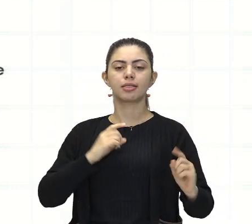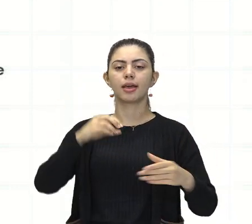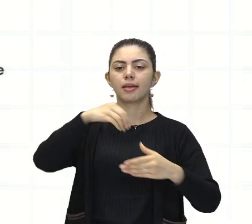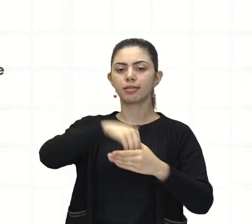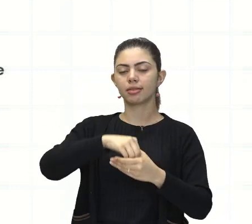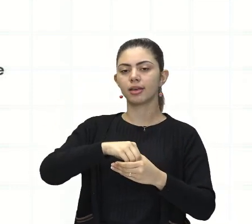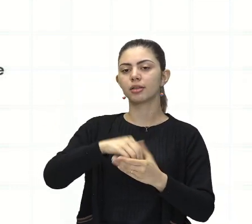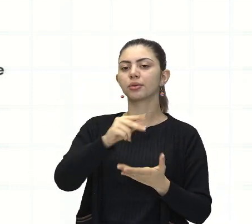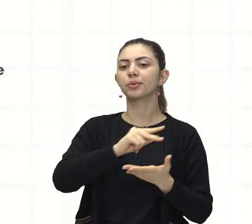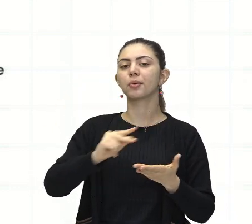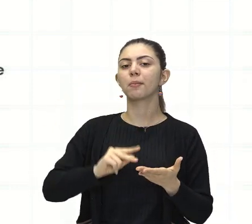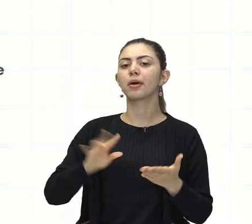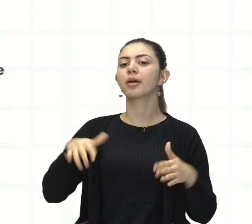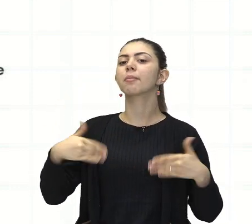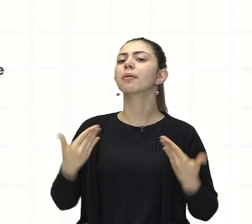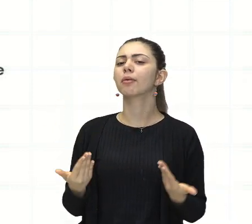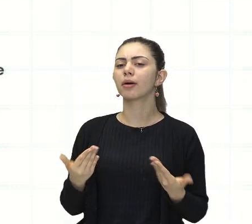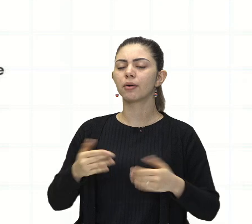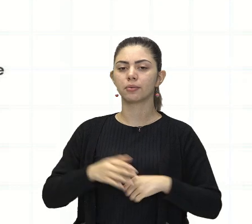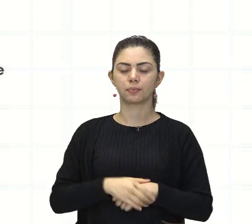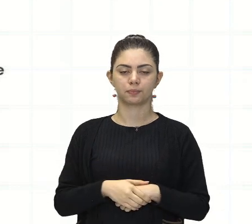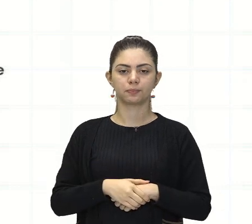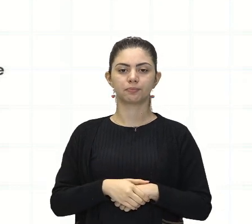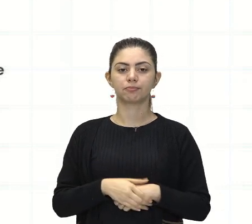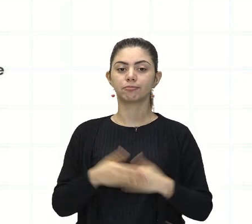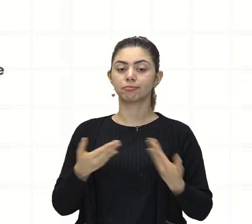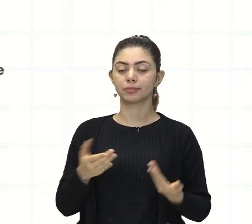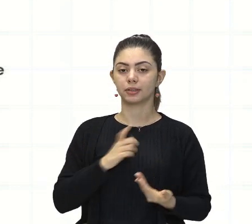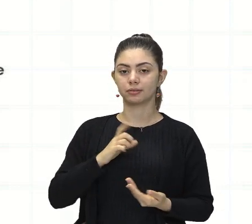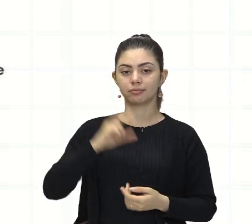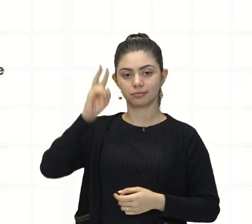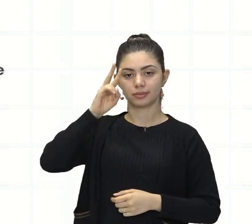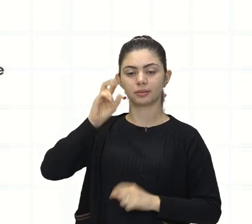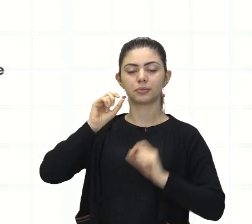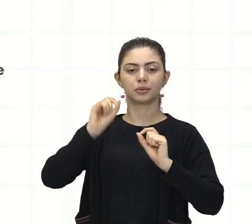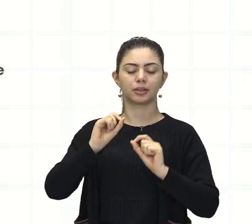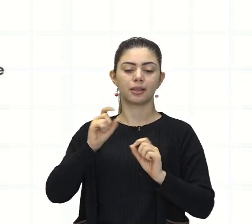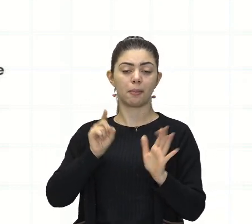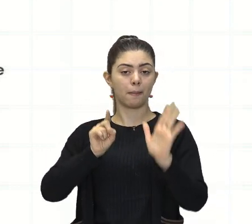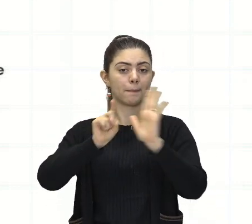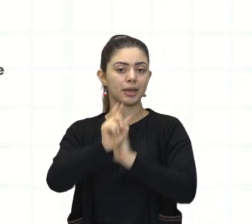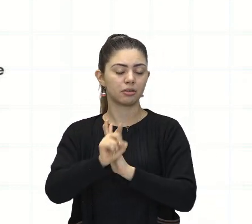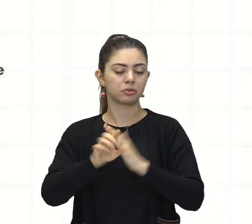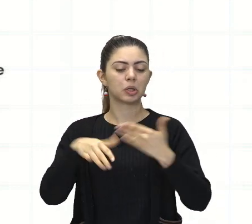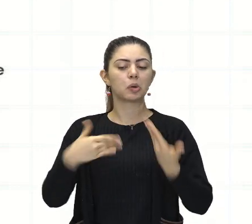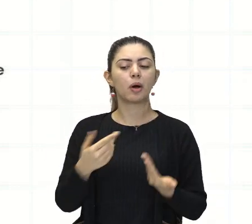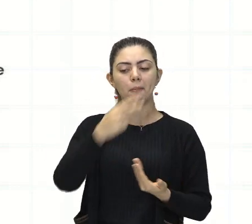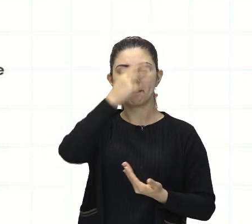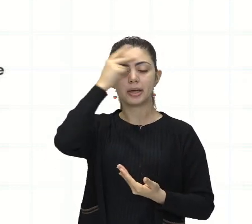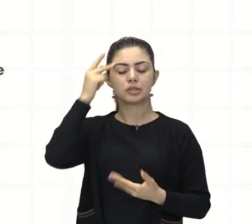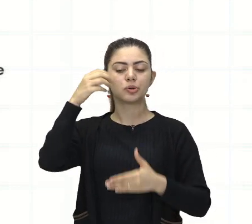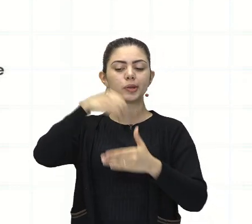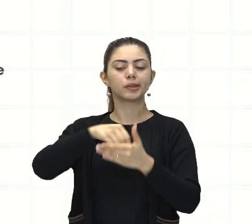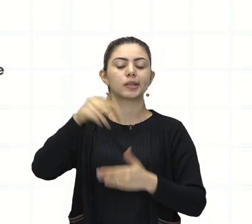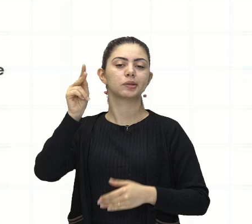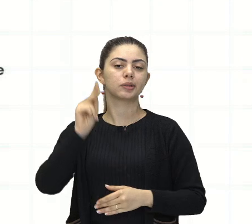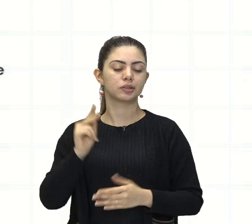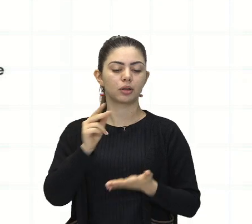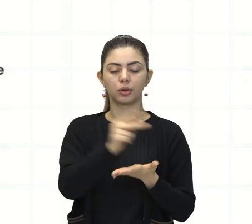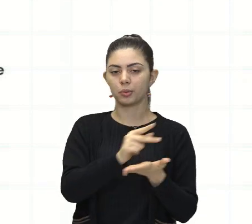o poema apresenta. Então, nós temos aqui uma indagação. Aí,